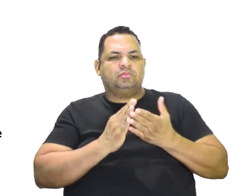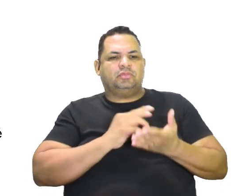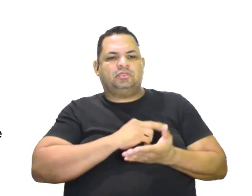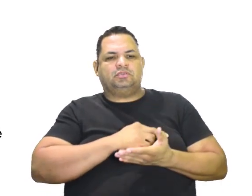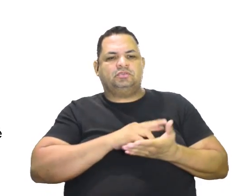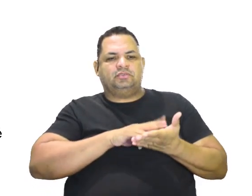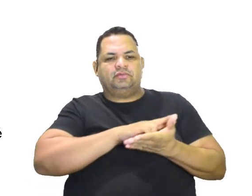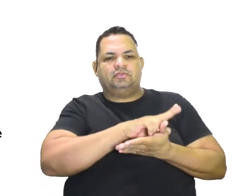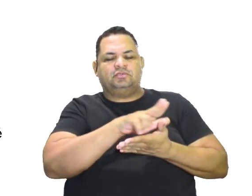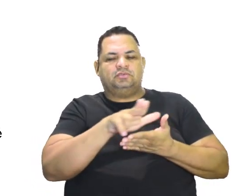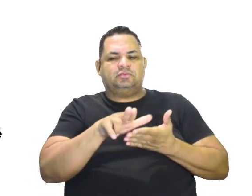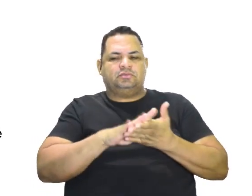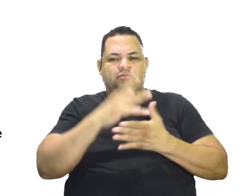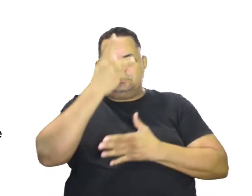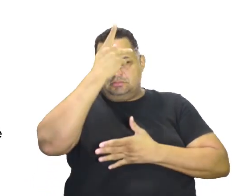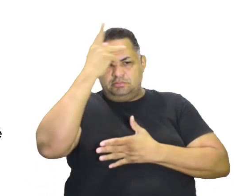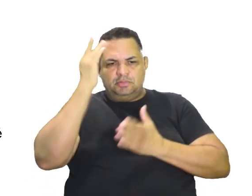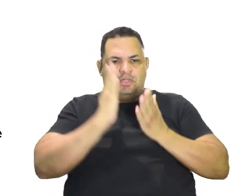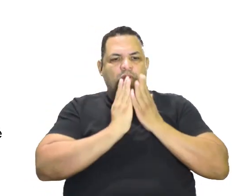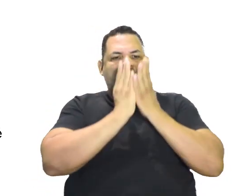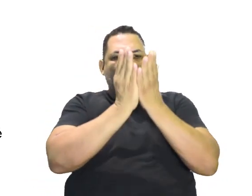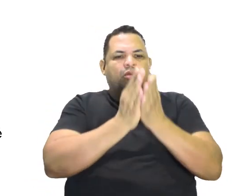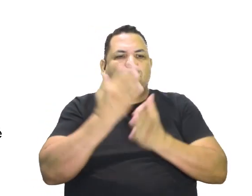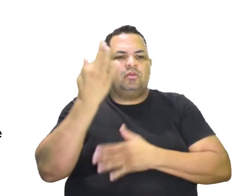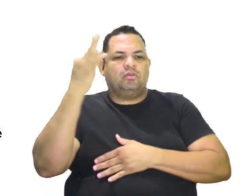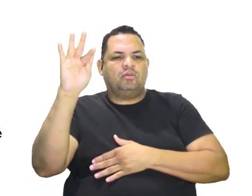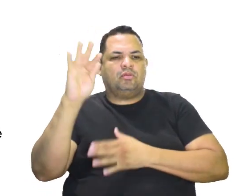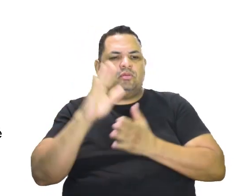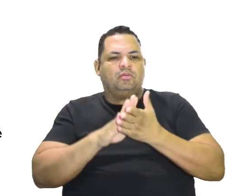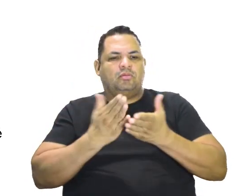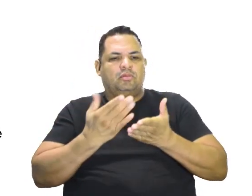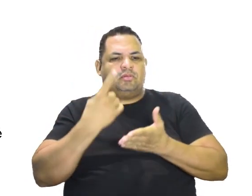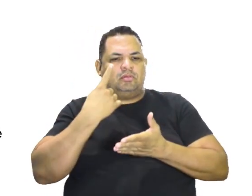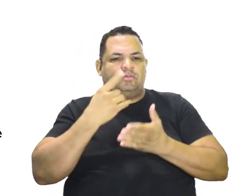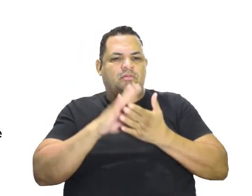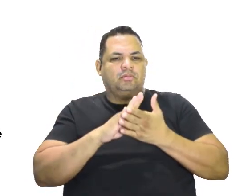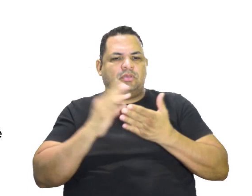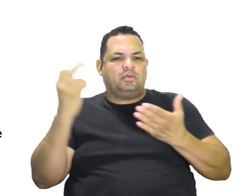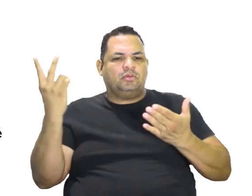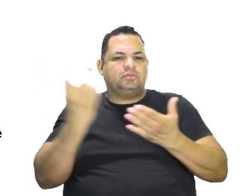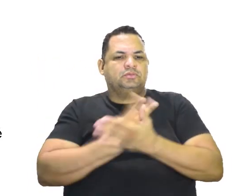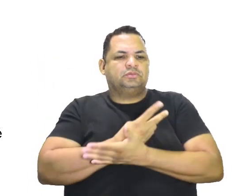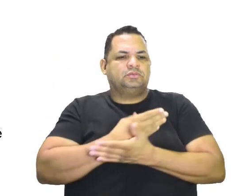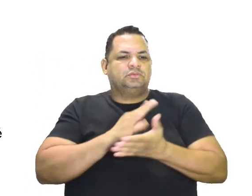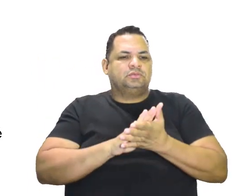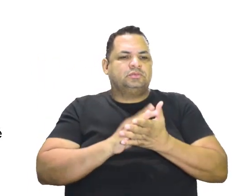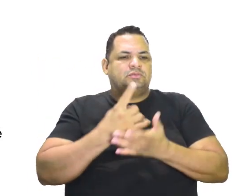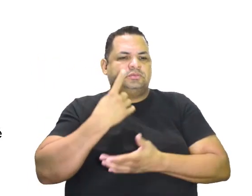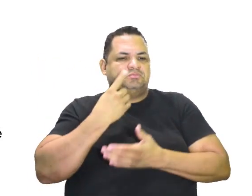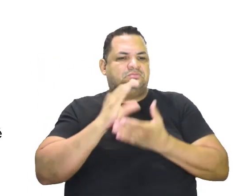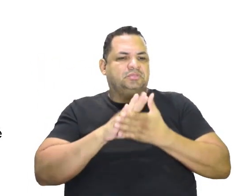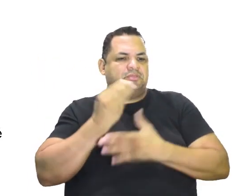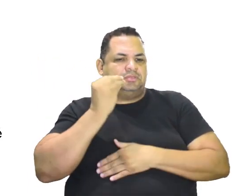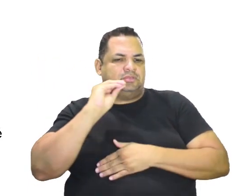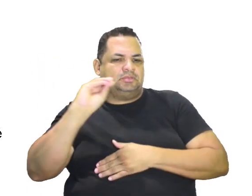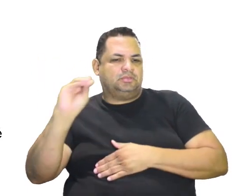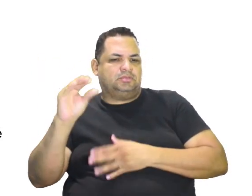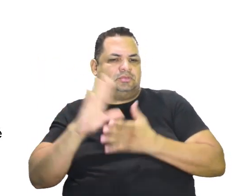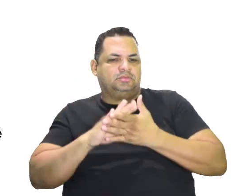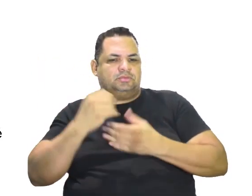francesa corre a ver o espetáculo assombrada e, ignorando a ocasião da estranha